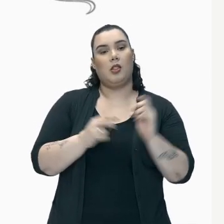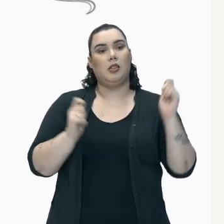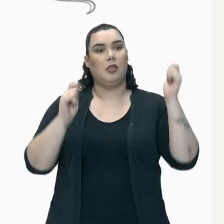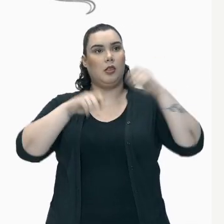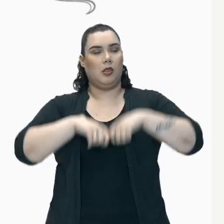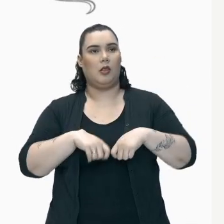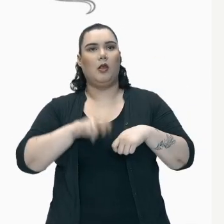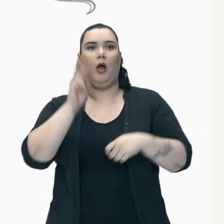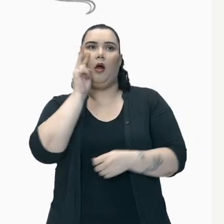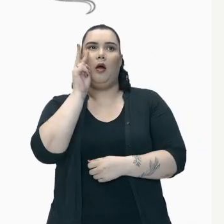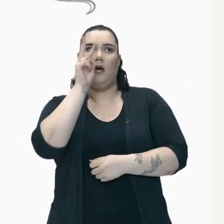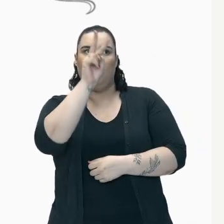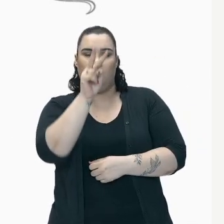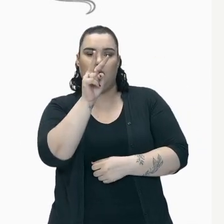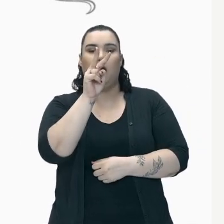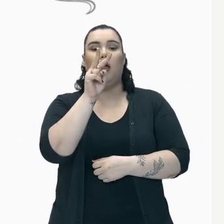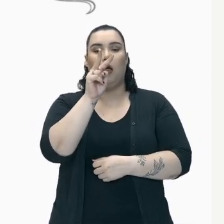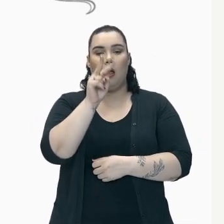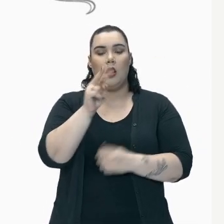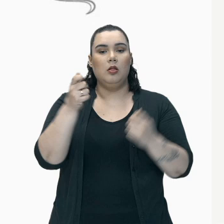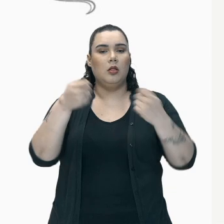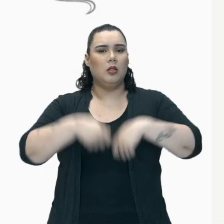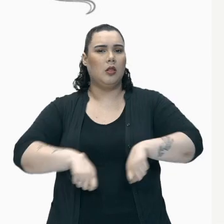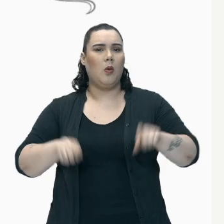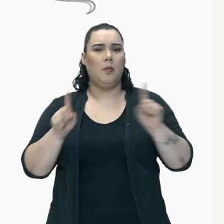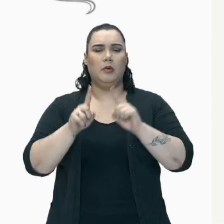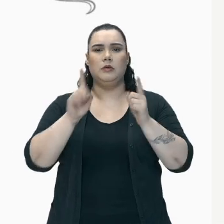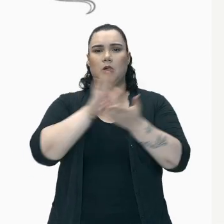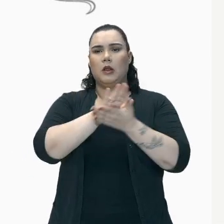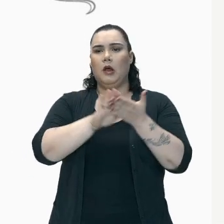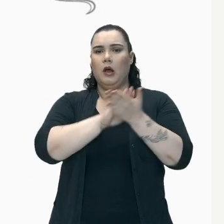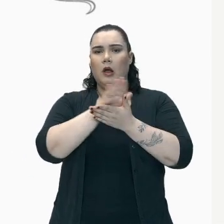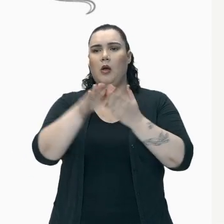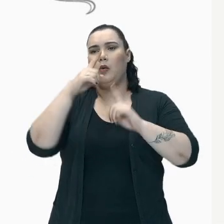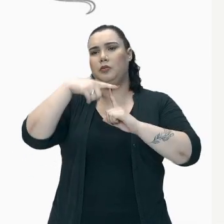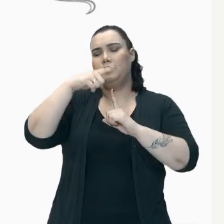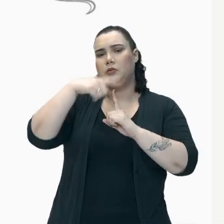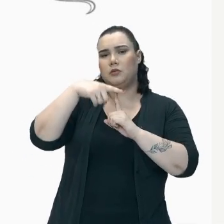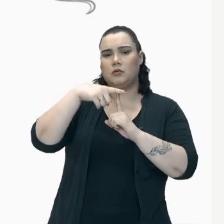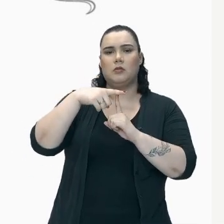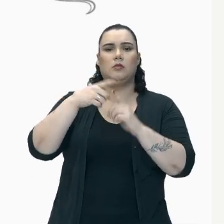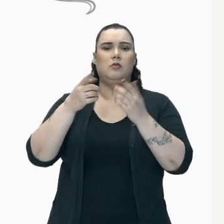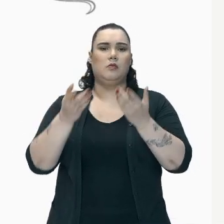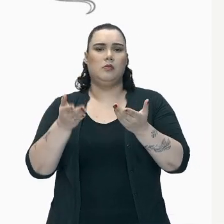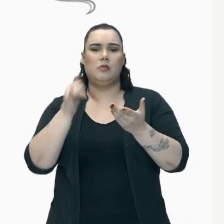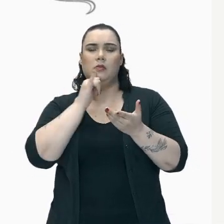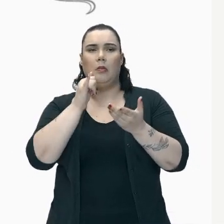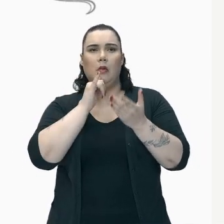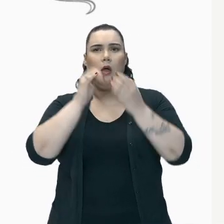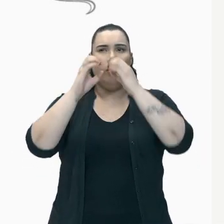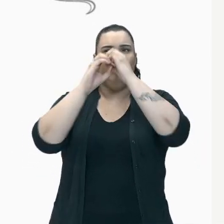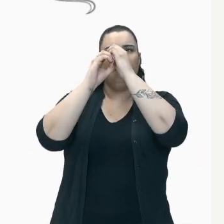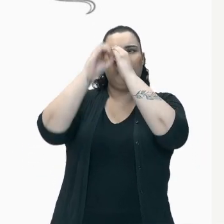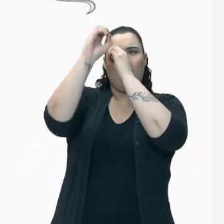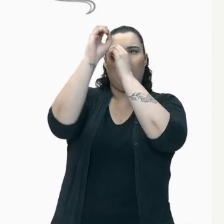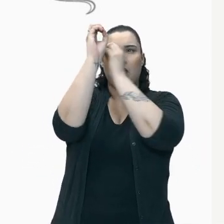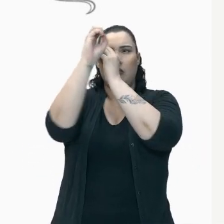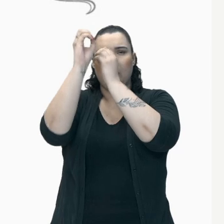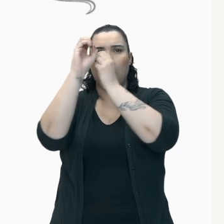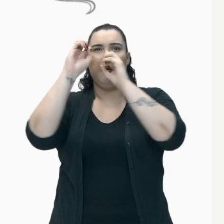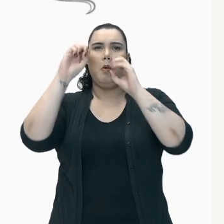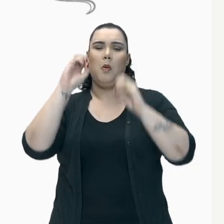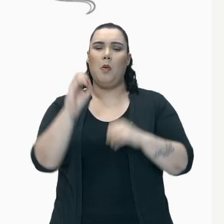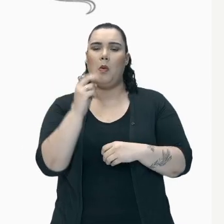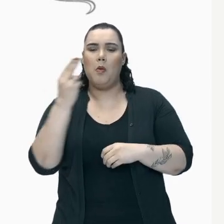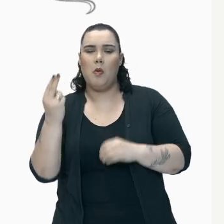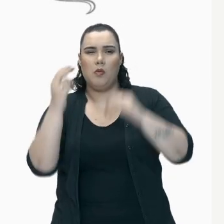observar sem usar qualquer tipo de aparelho para ajudar a